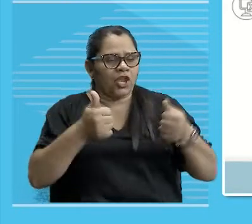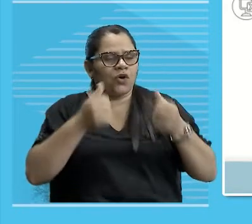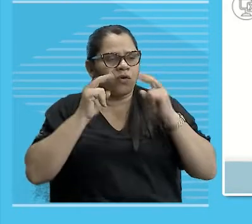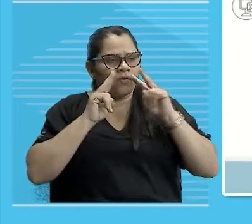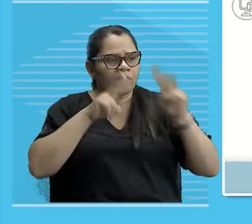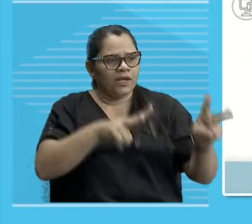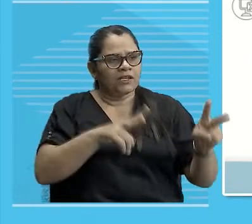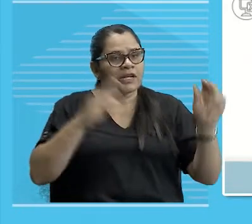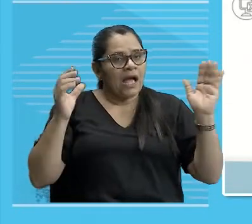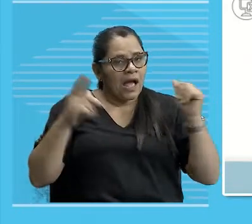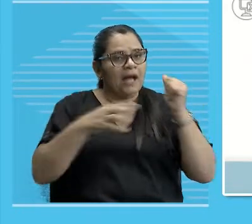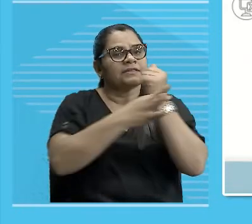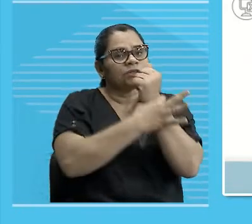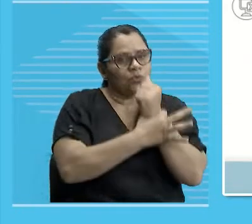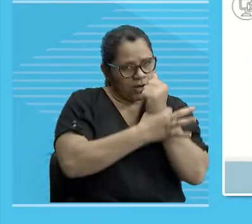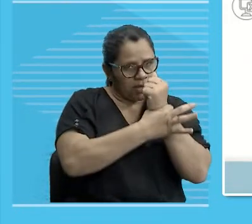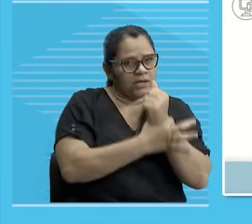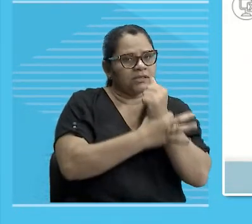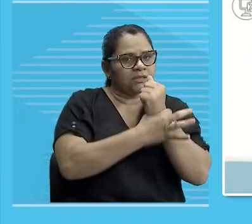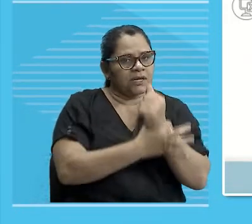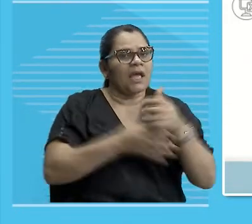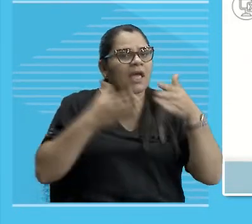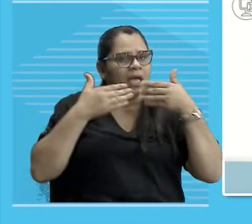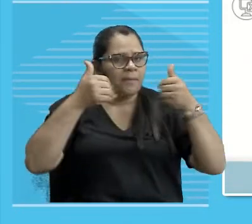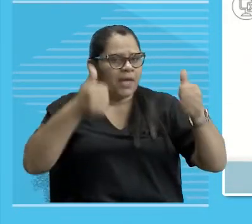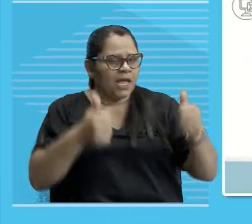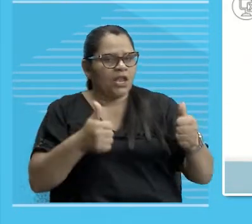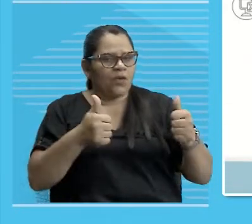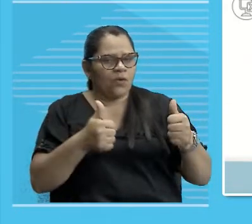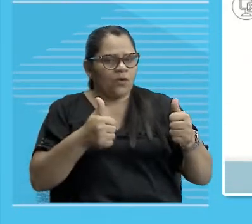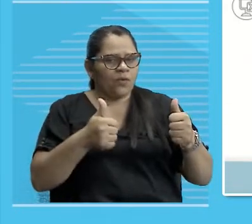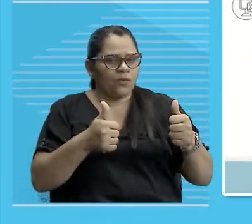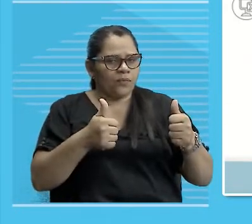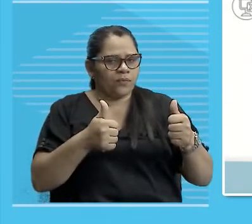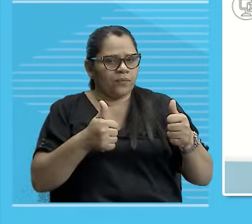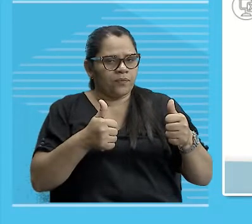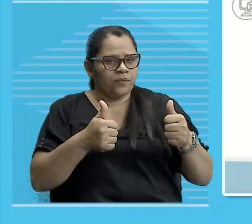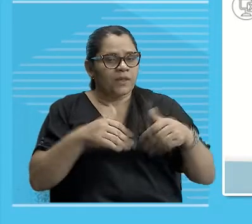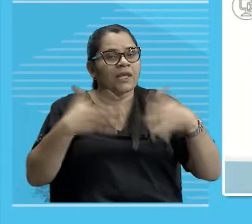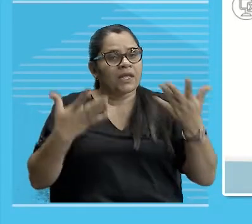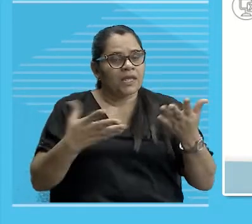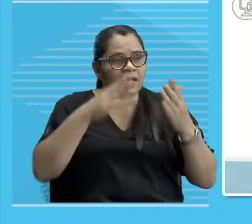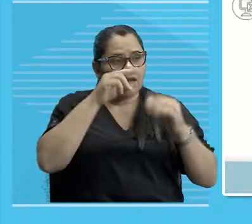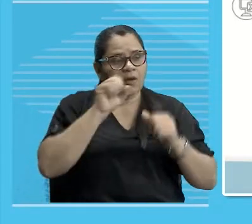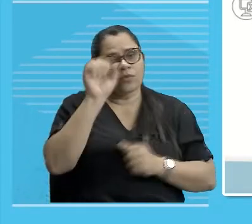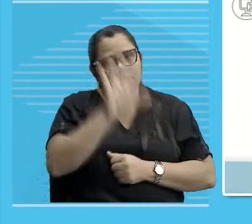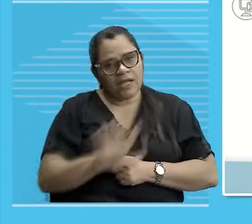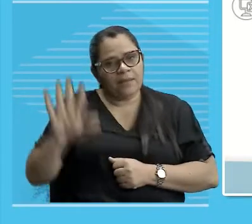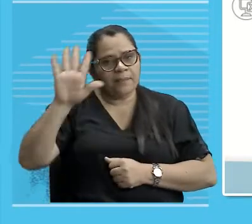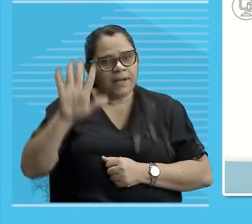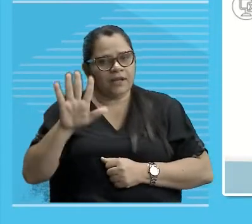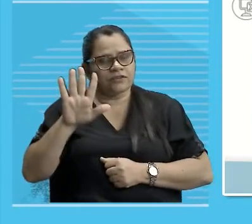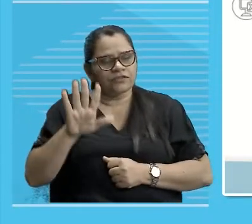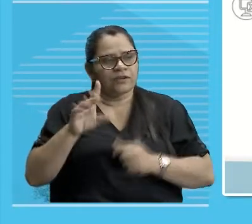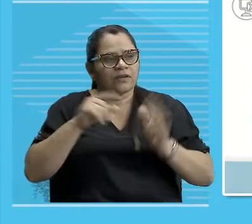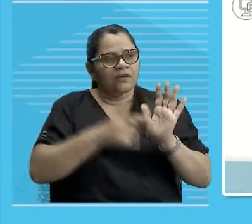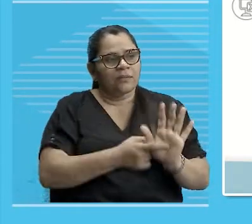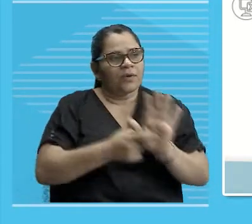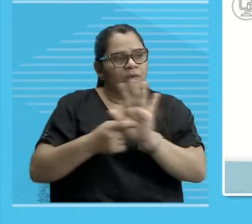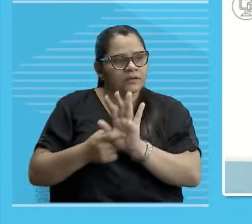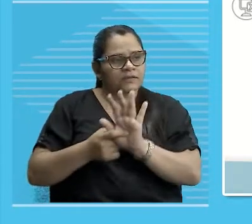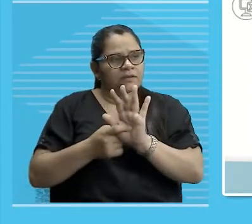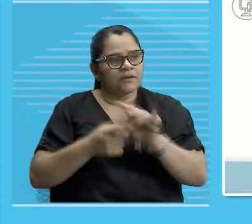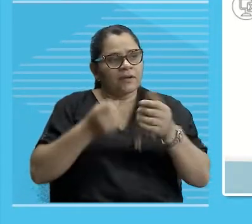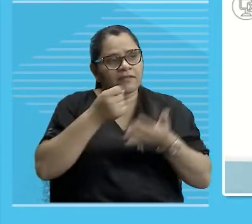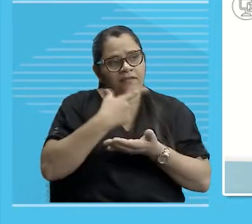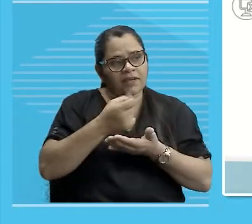A margem de segurança de um benzodiazepínico é muito maior